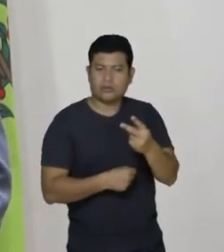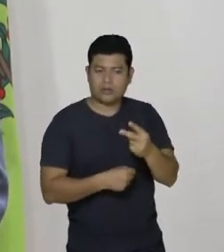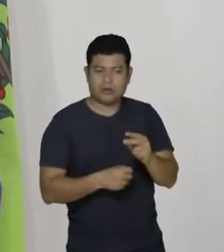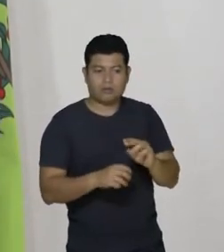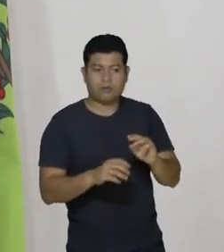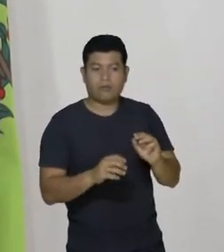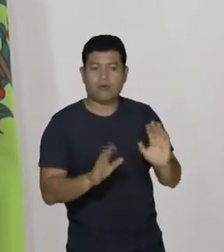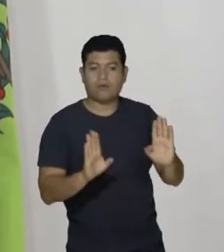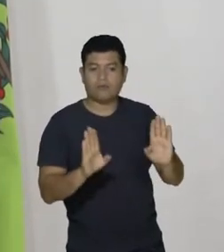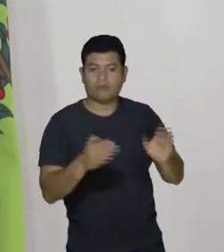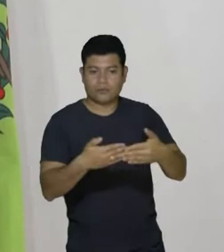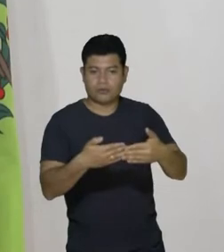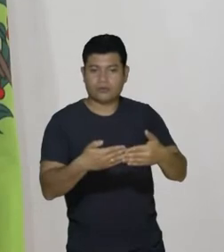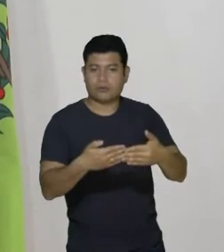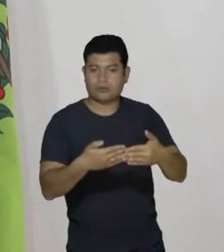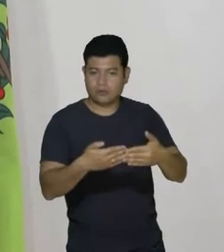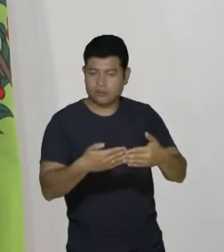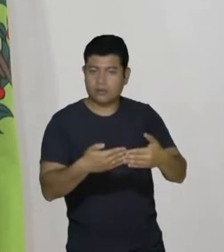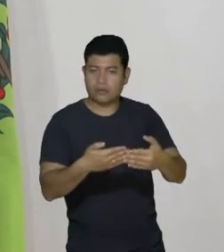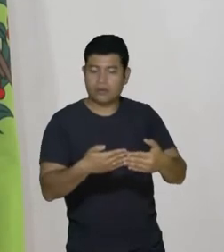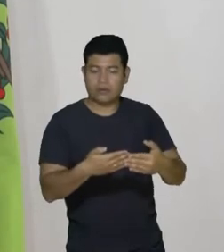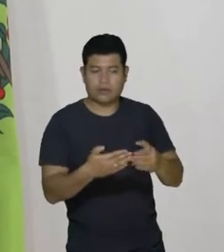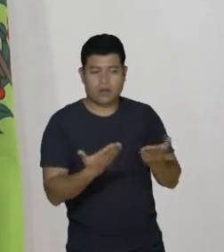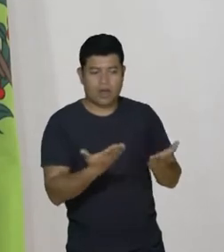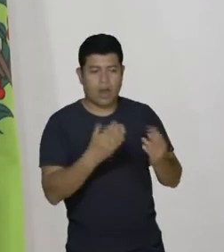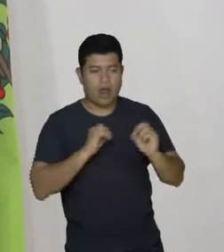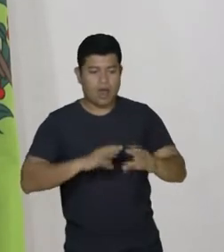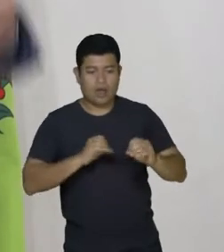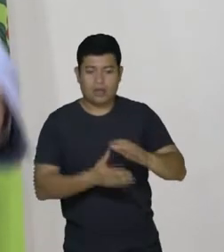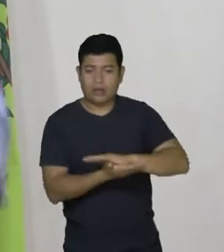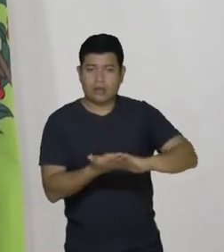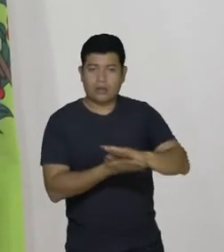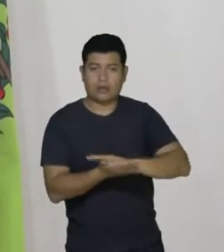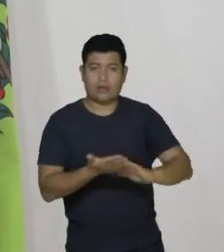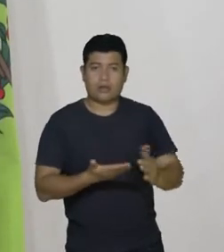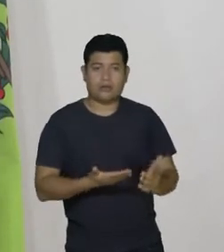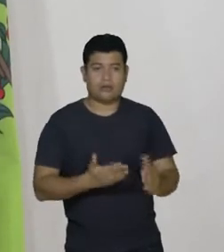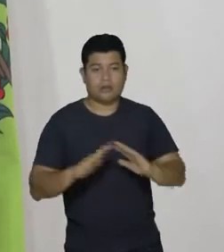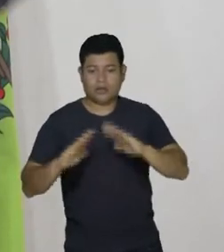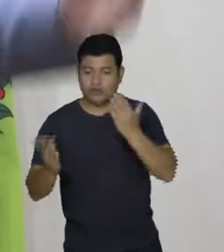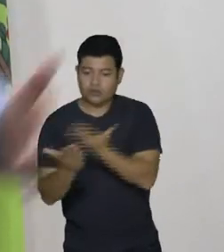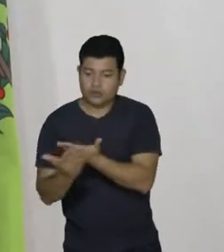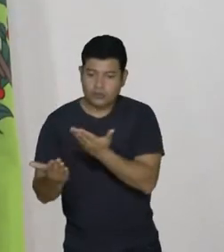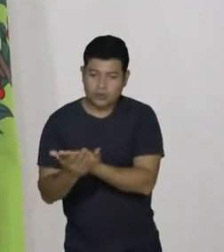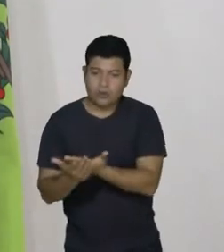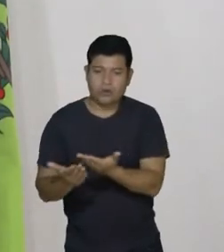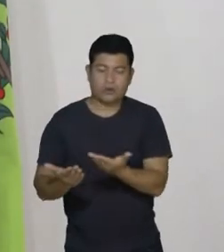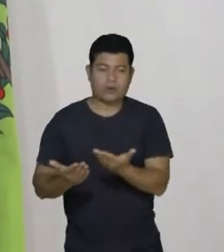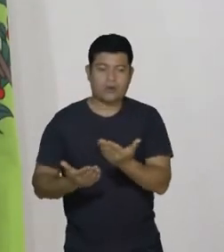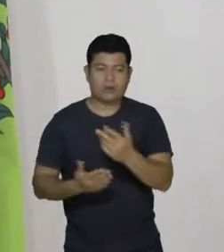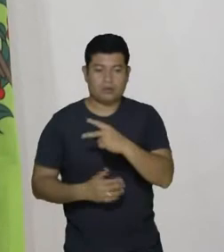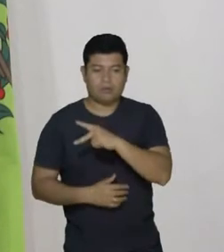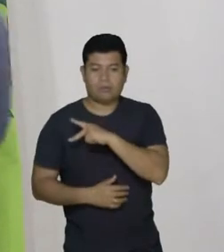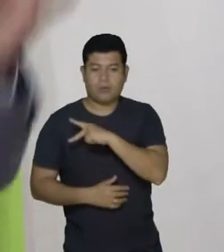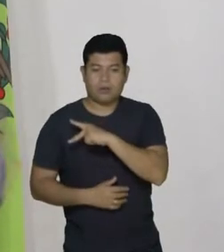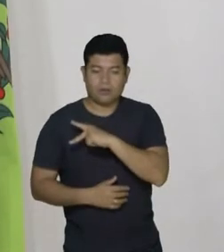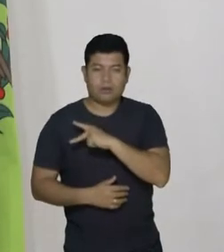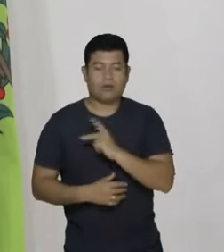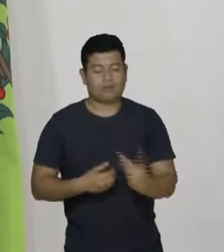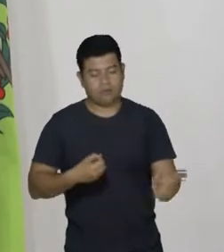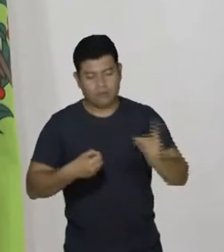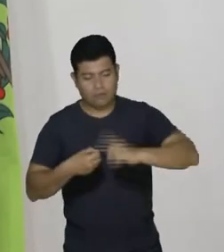por causa da pandemia. As escolas particulares voltaram, as públicas voltaram, eles